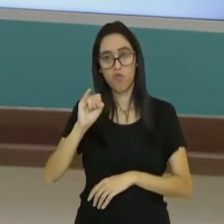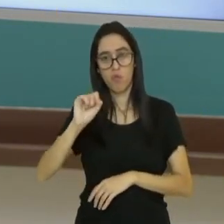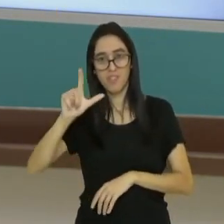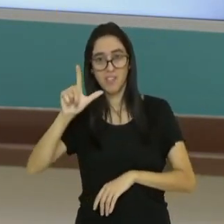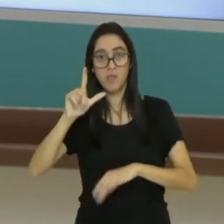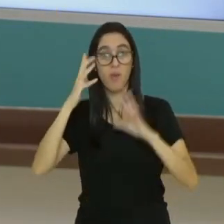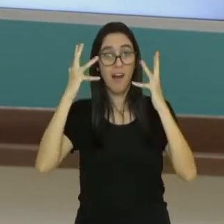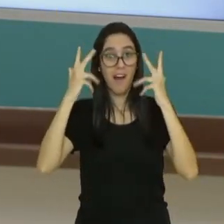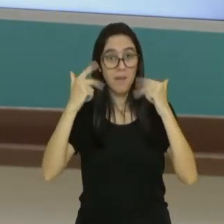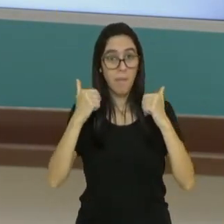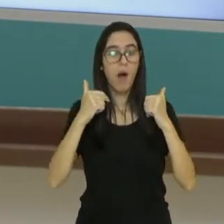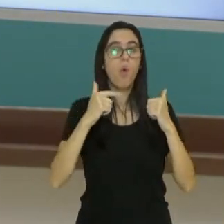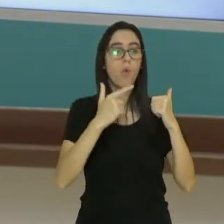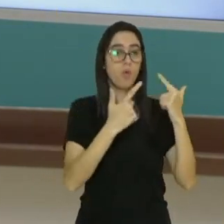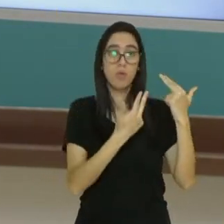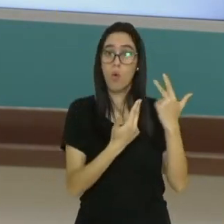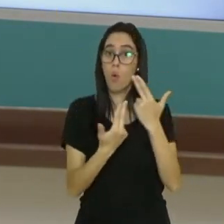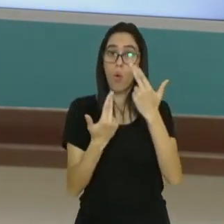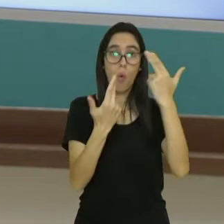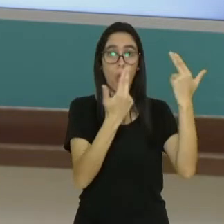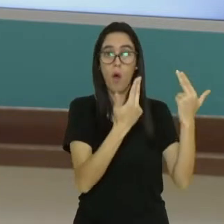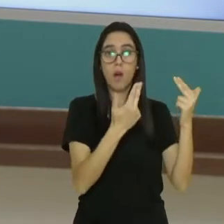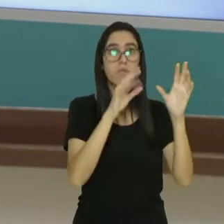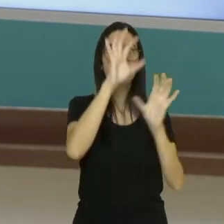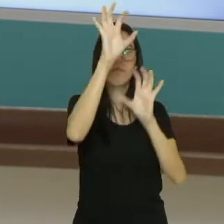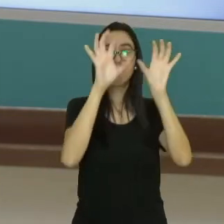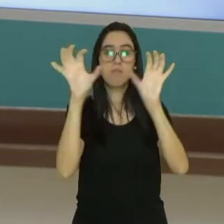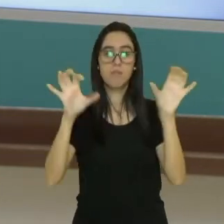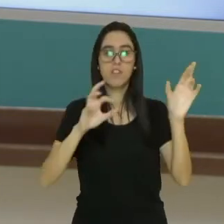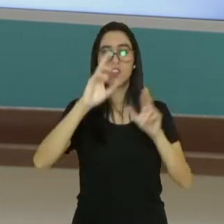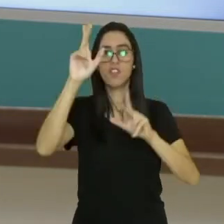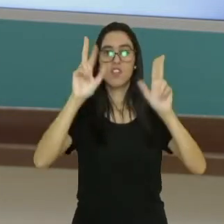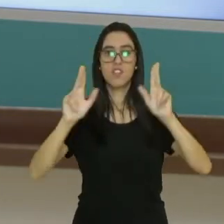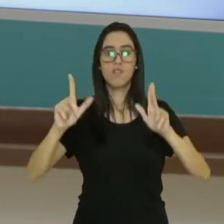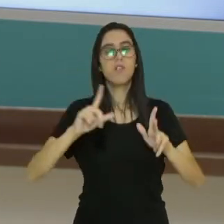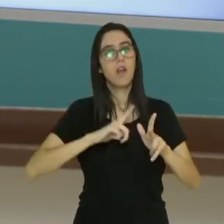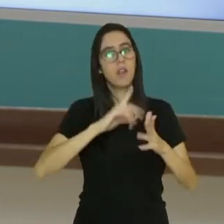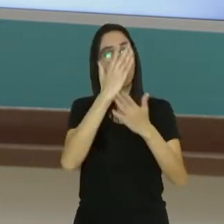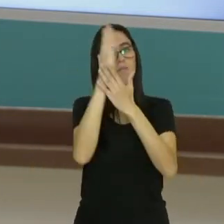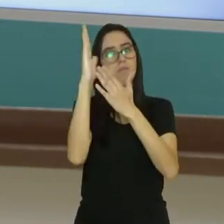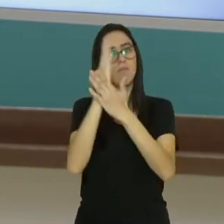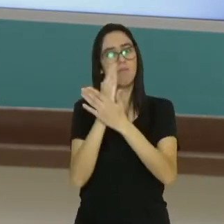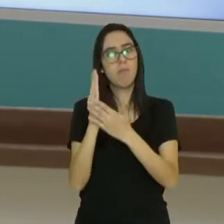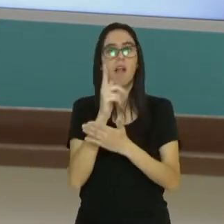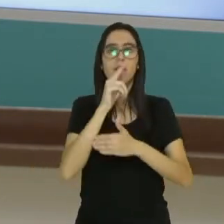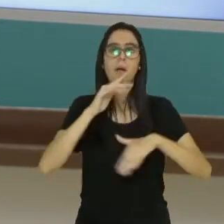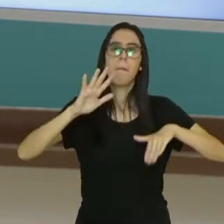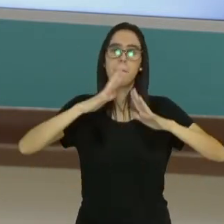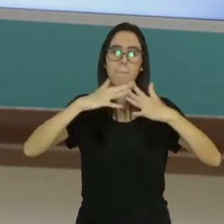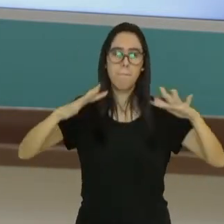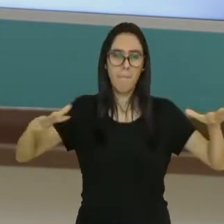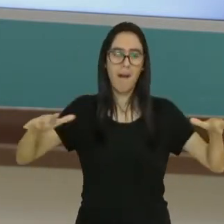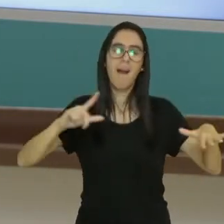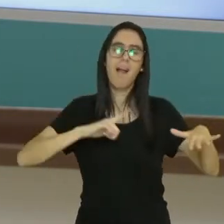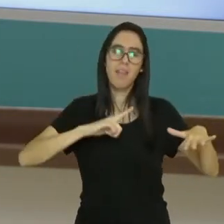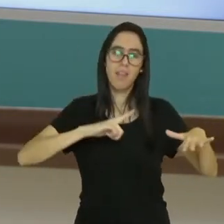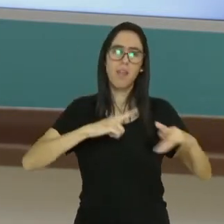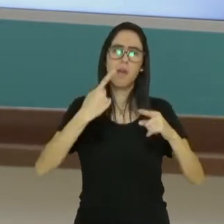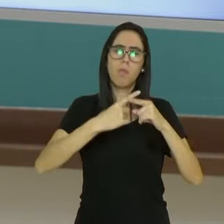iguais, encontrados em continentes diferentes, que hoje são separados por oceanos, que esses animais não iam